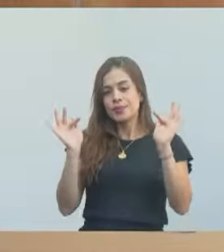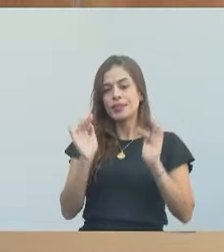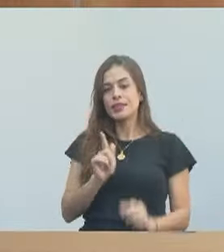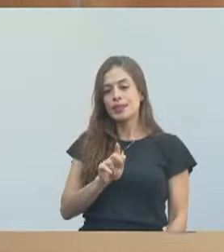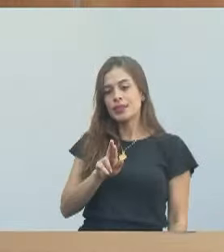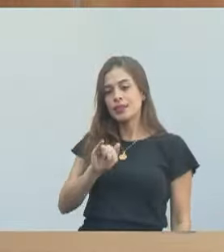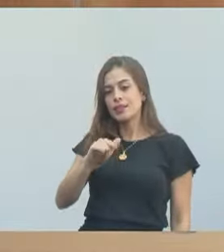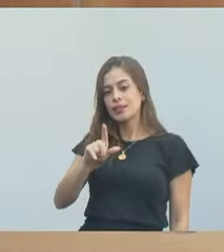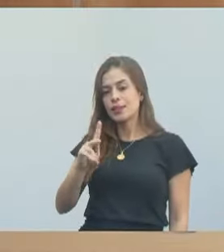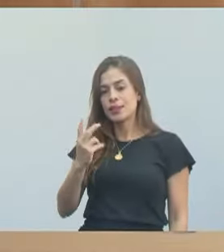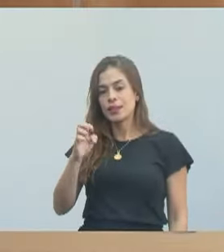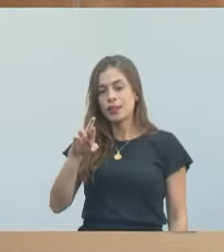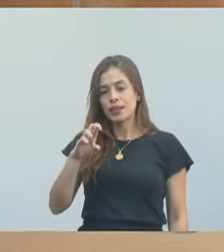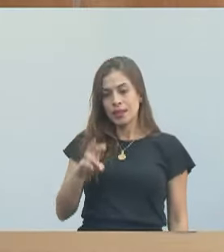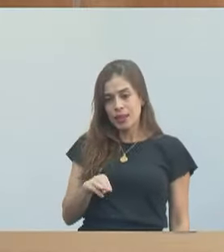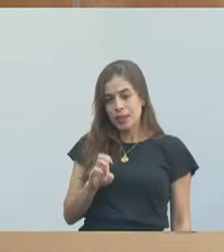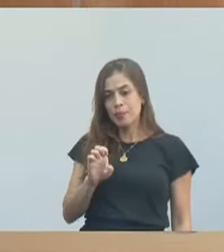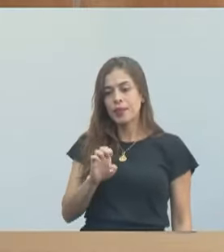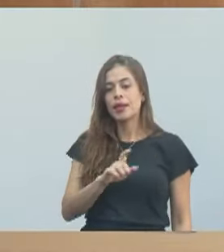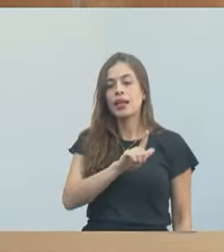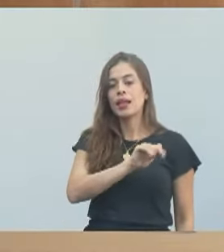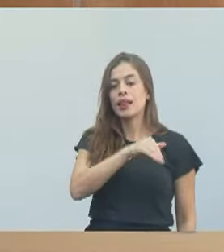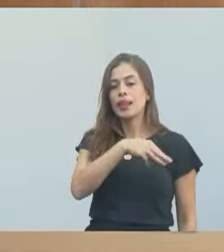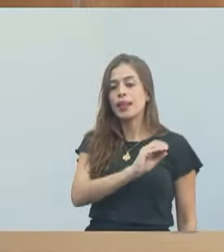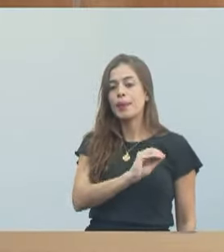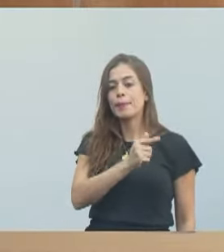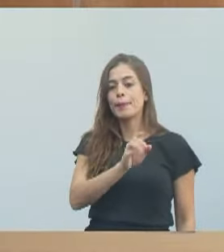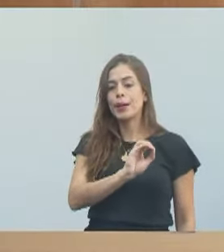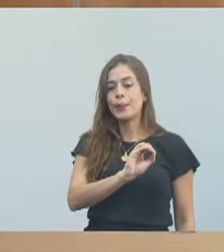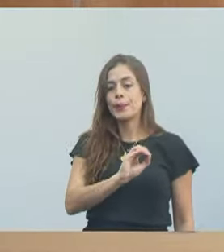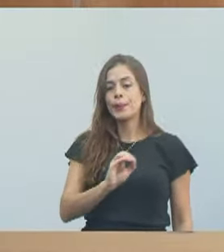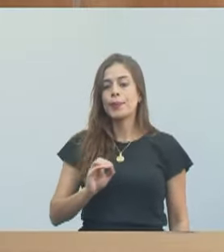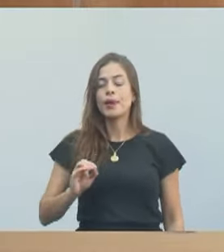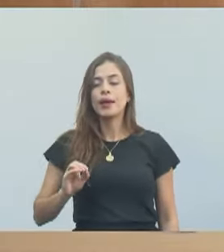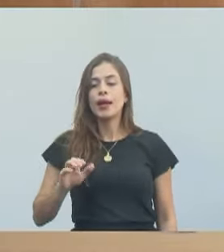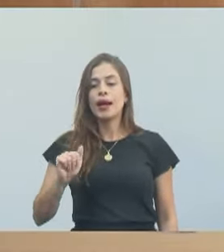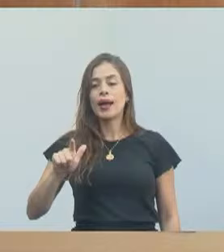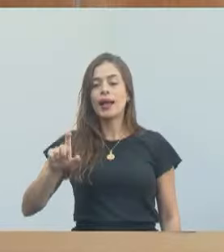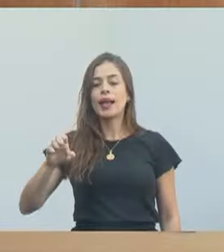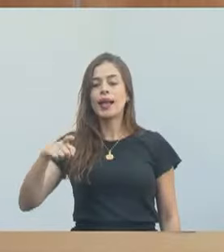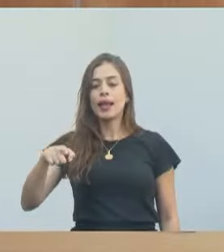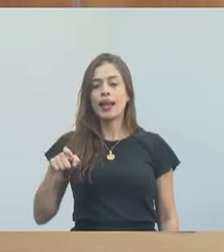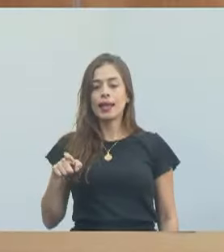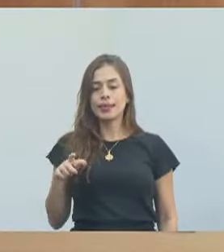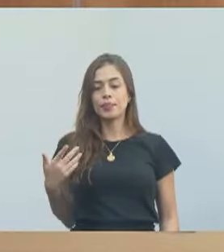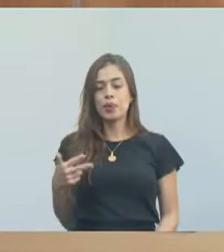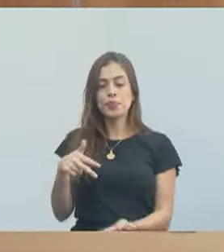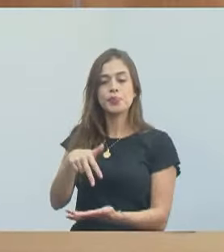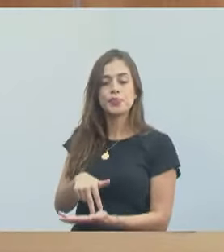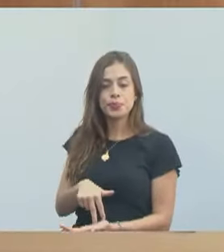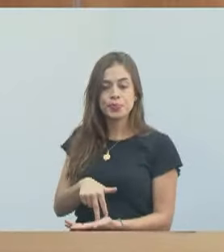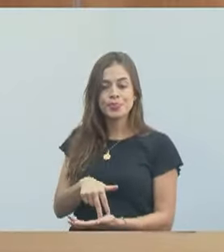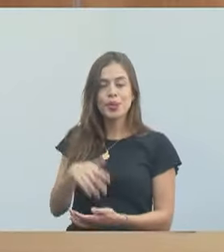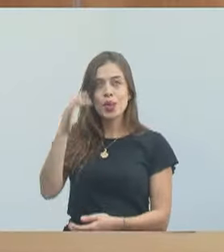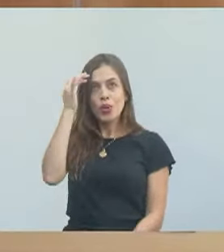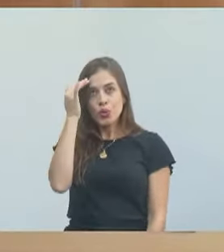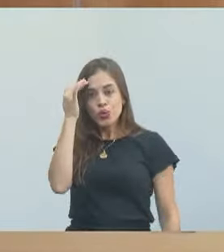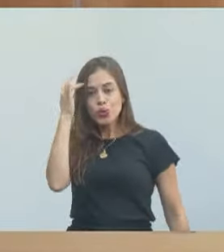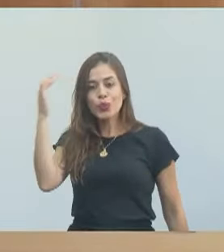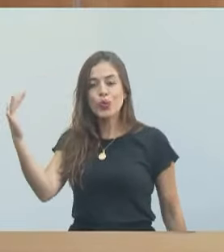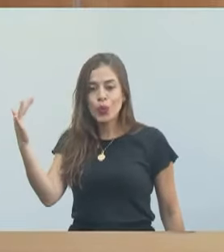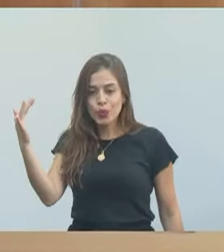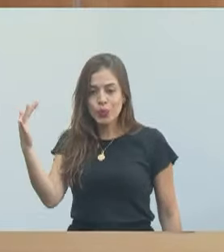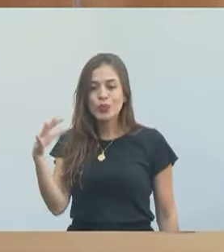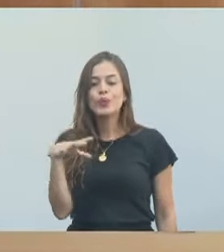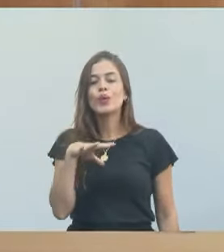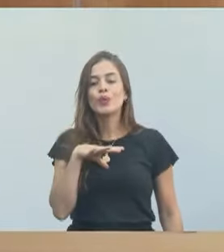equipe, fico feliz, Alex, por poder estar nessa tribuna hoje realizando esse sonho do nosso